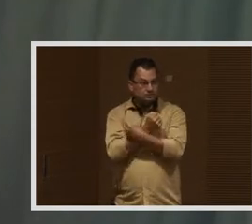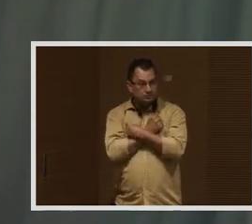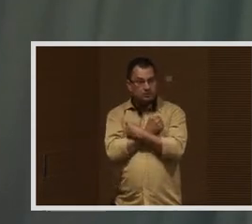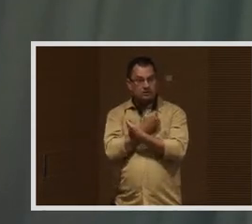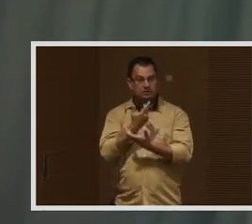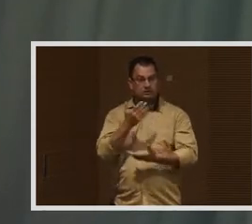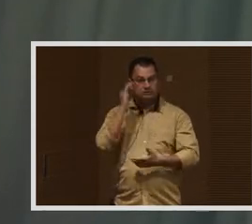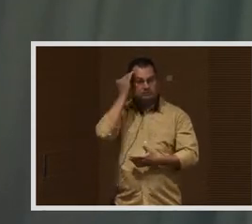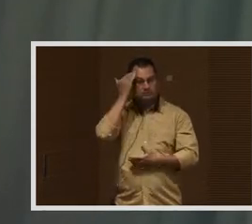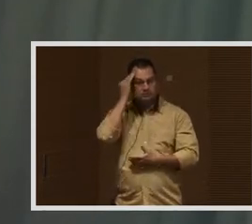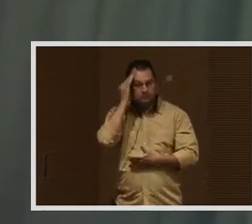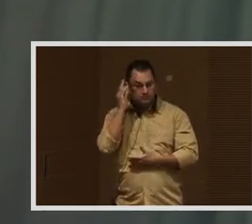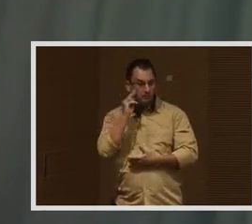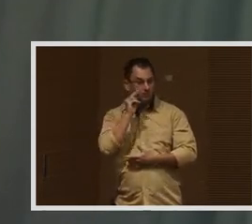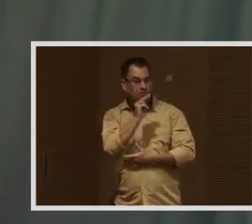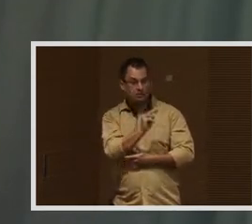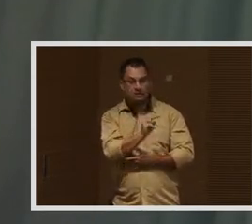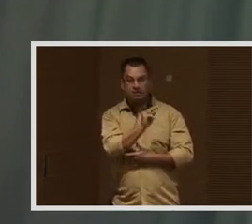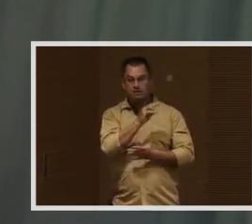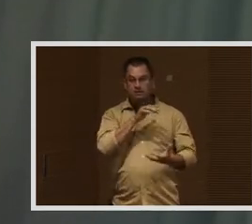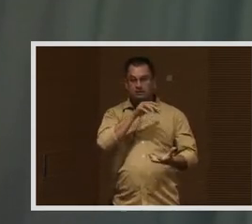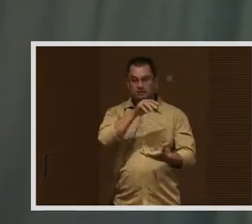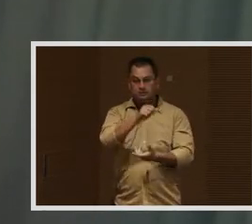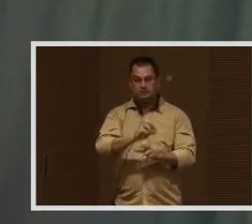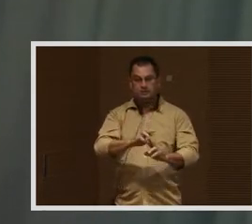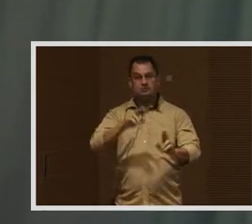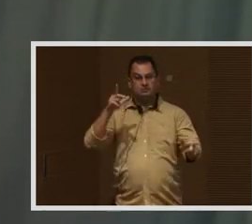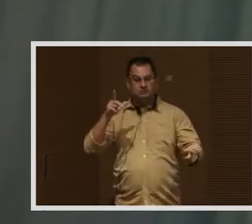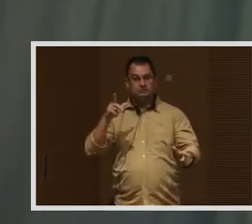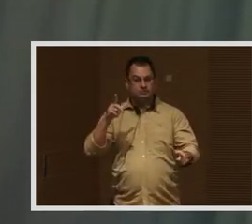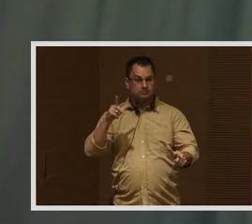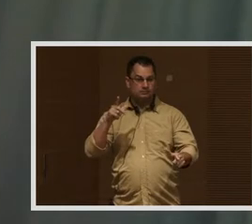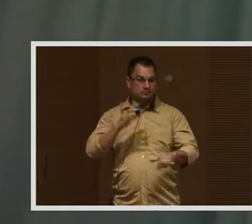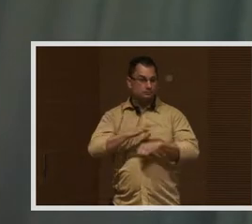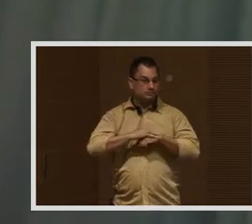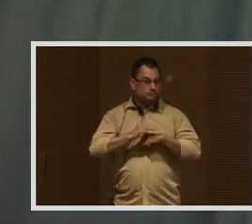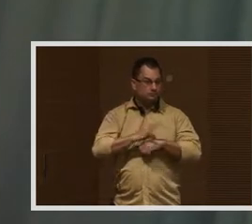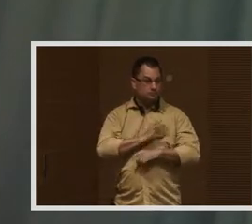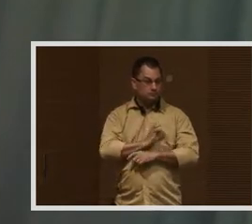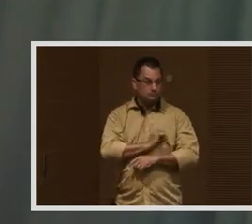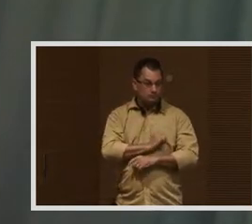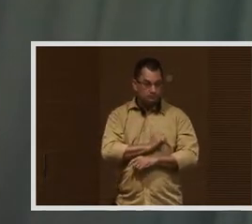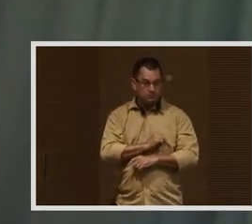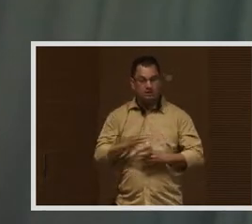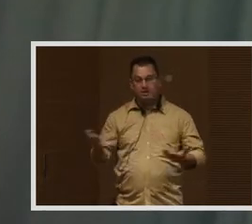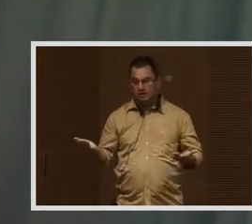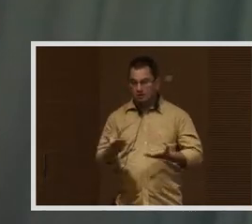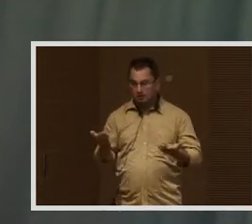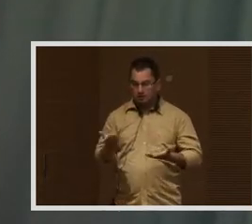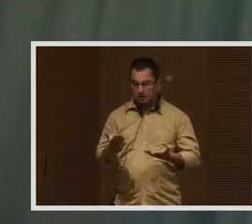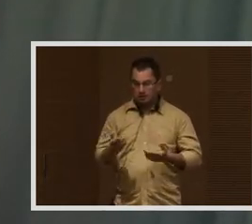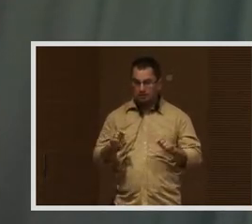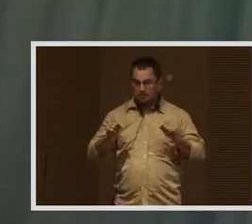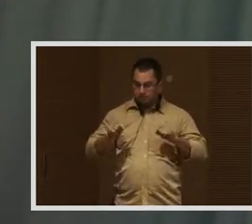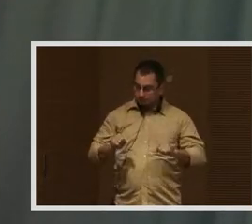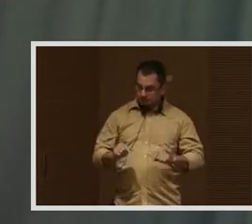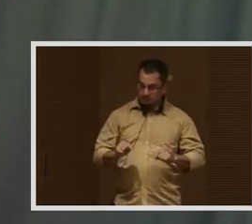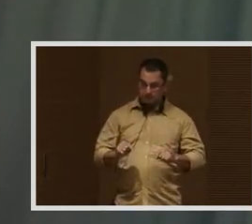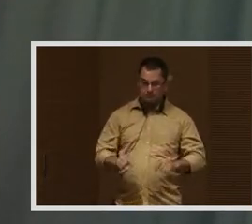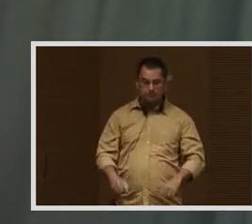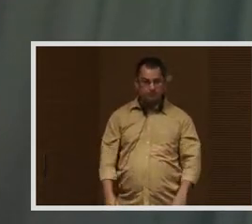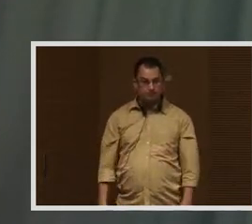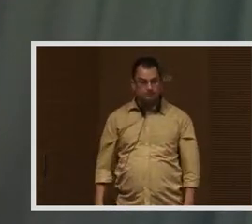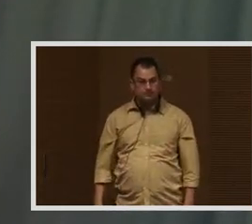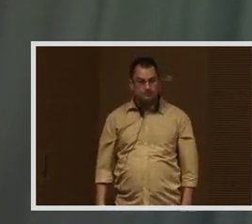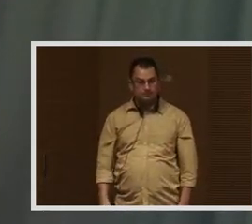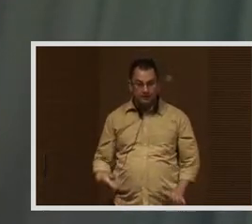de cumplicidade, ternura e bem-querer. Nascemos aqui agora, de um parto humanizado,